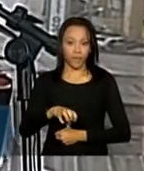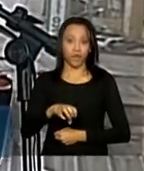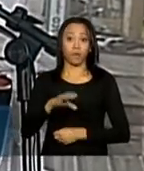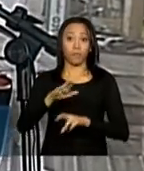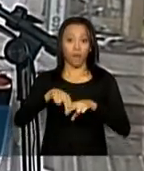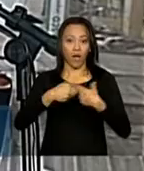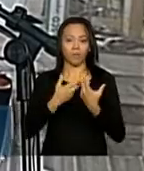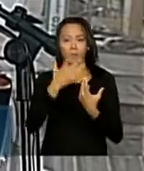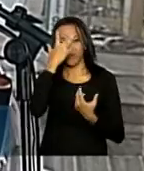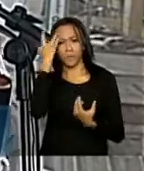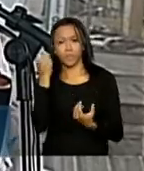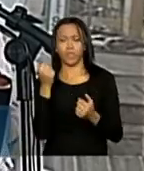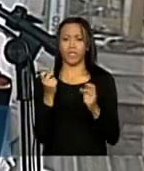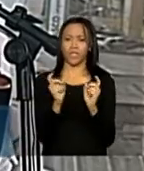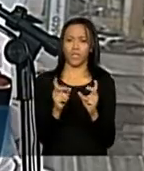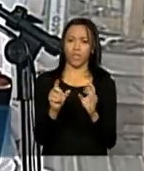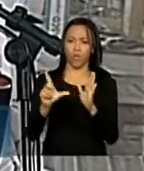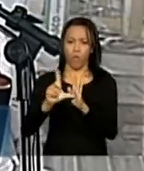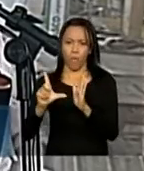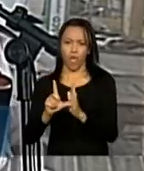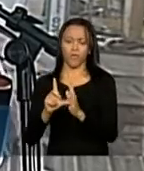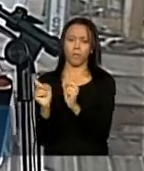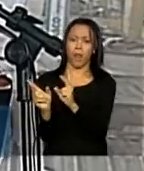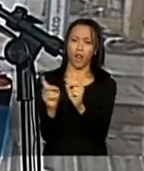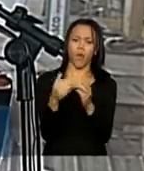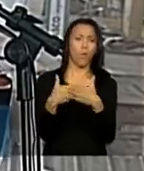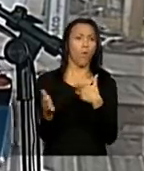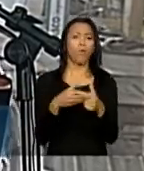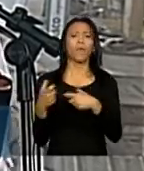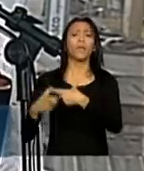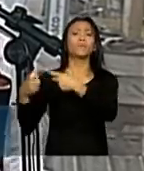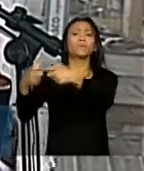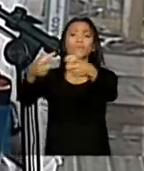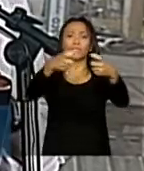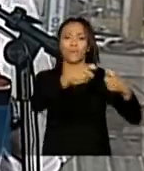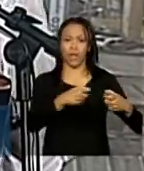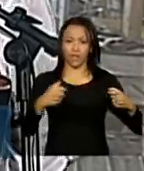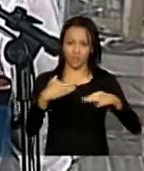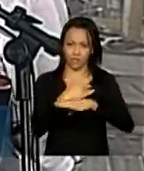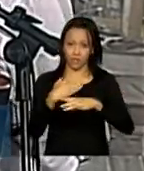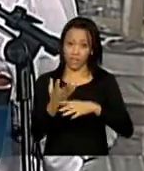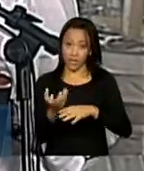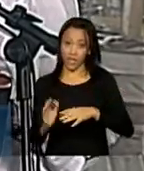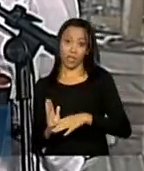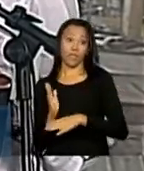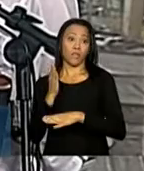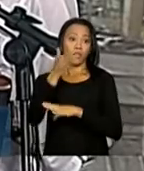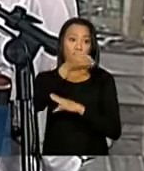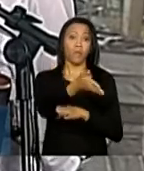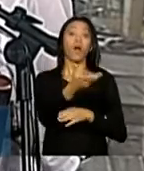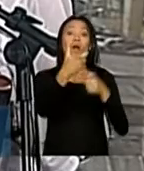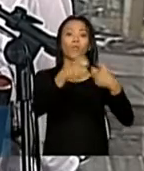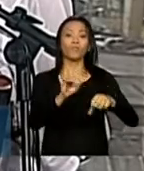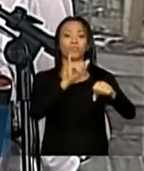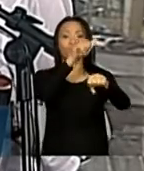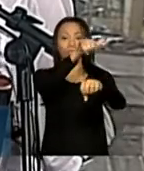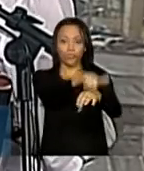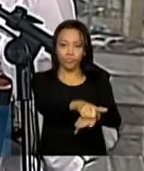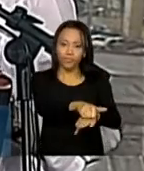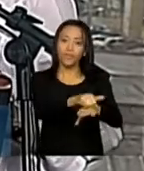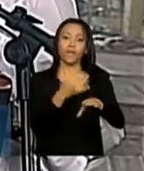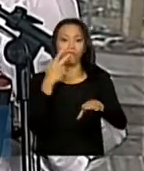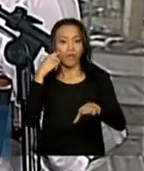está no comércio, na Ribeira, qualquer lugar da Cidade de Baixa, que queira ir para o aeroporto, entra numa